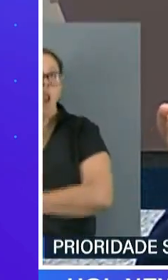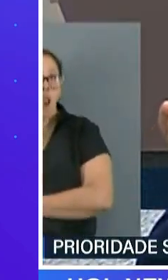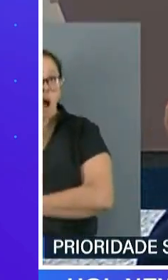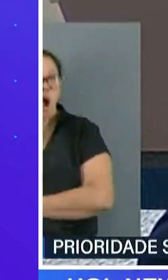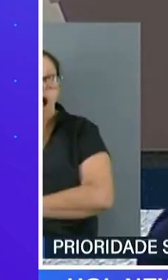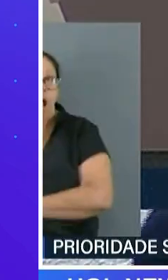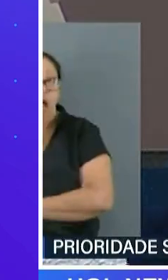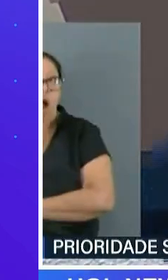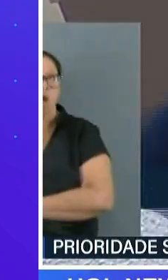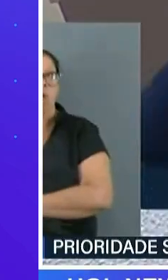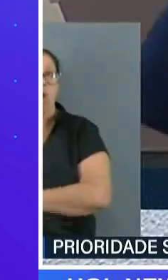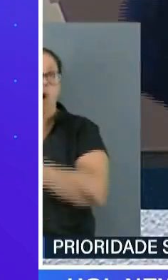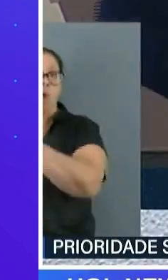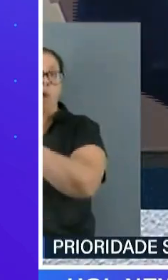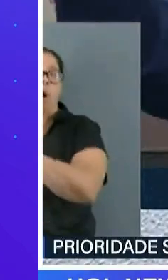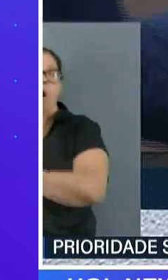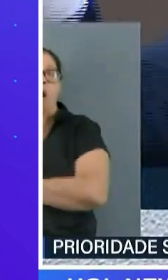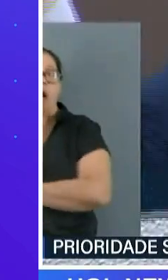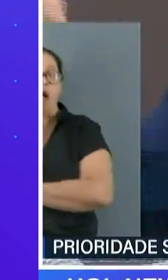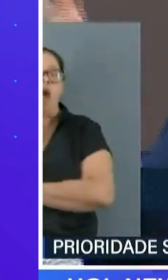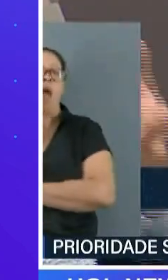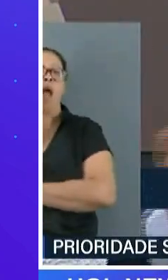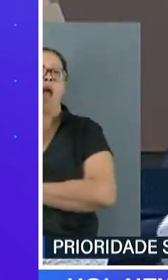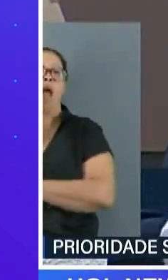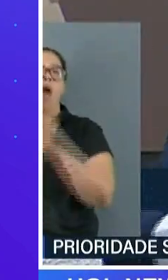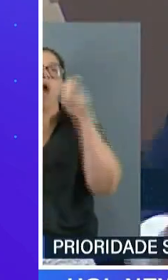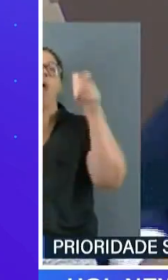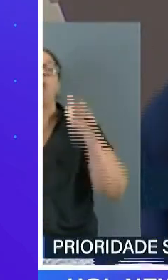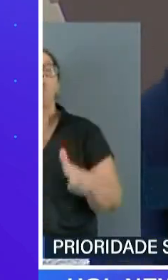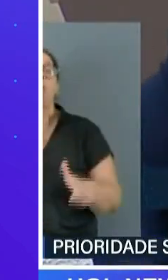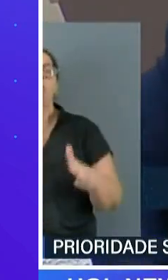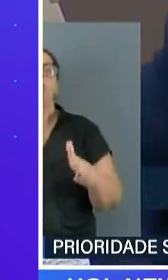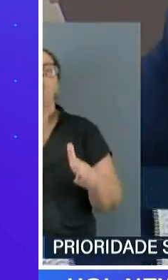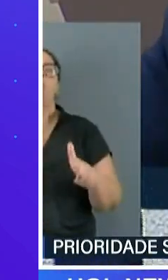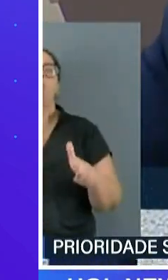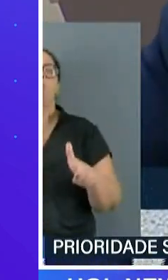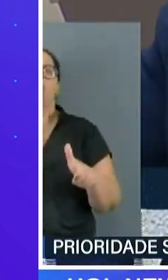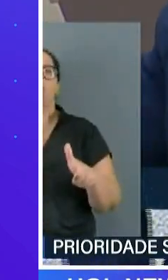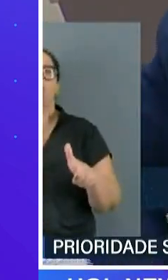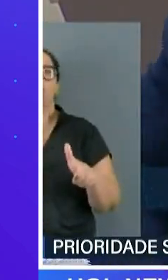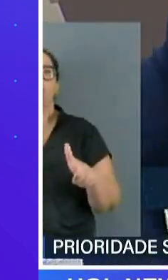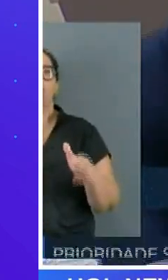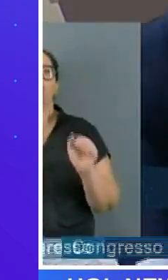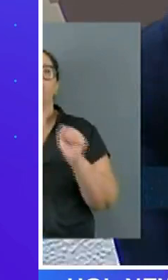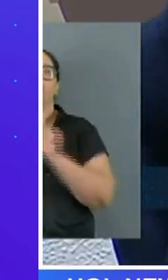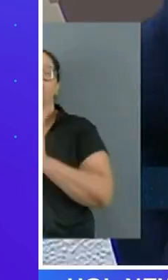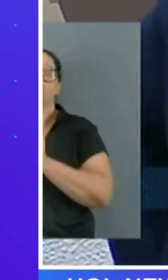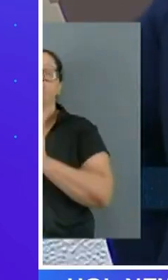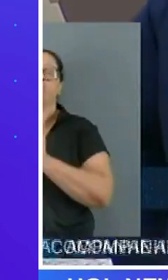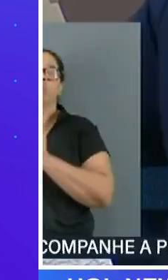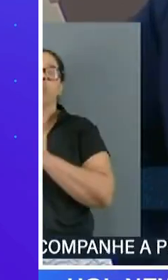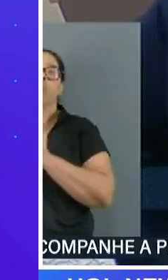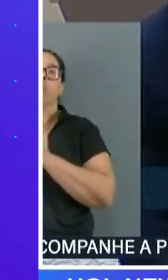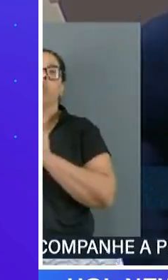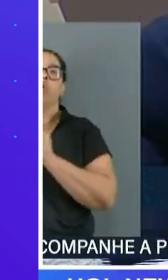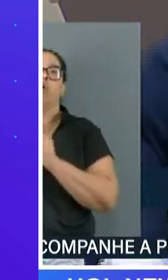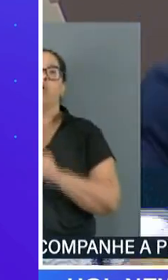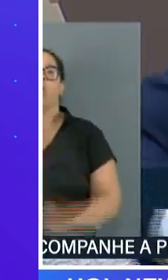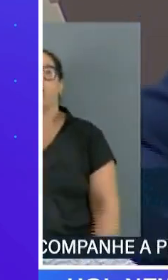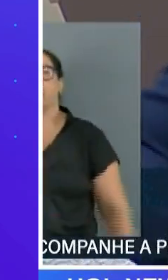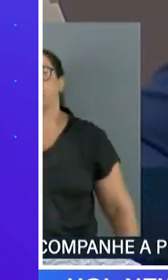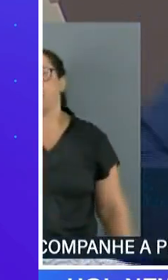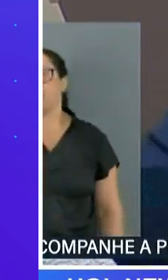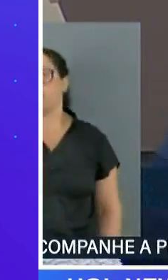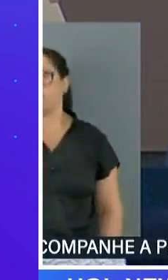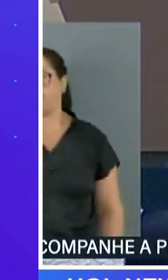tava ele até pouco tempo atrás era do executivo tava agora foi eleito eh Senador então ele fez